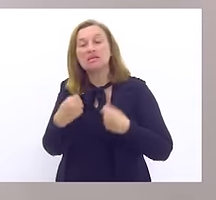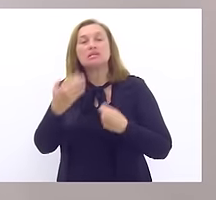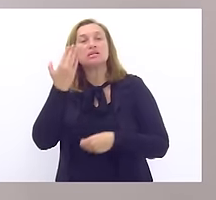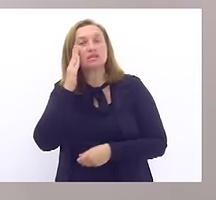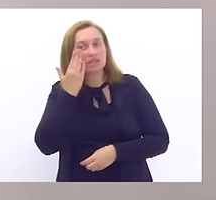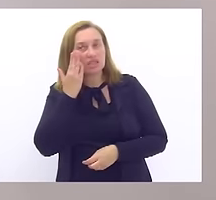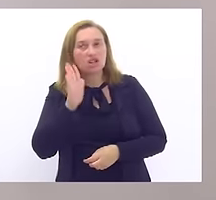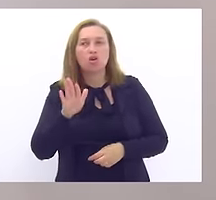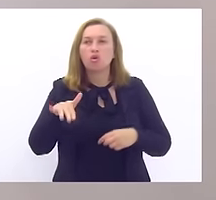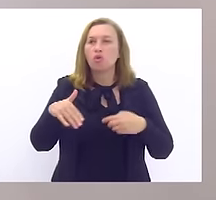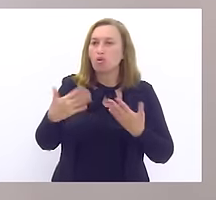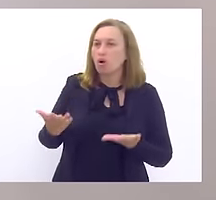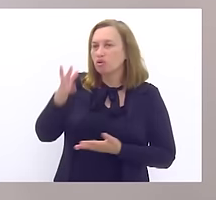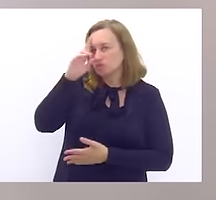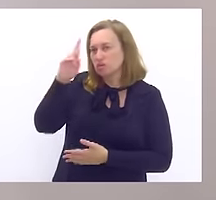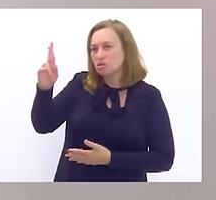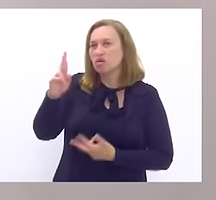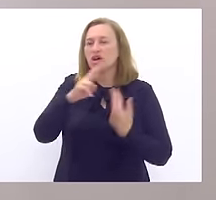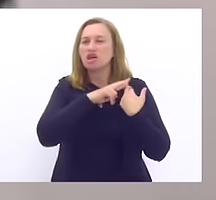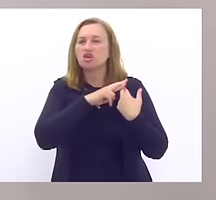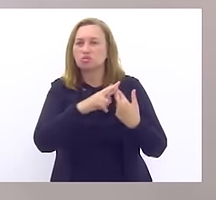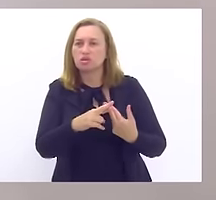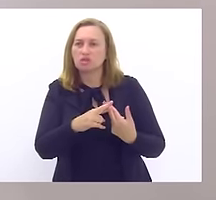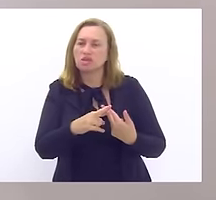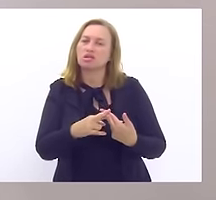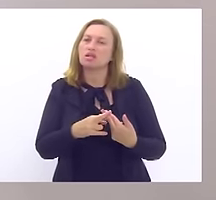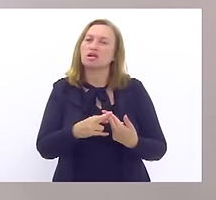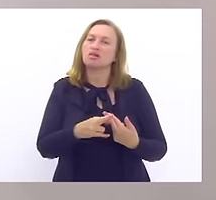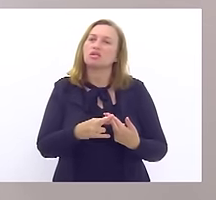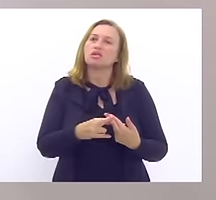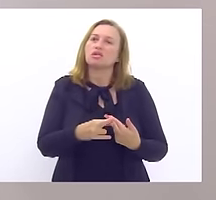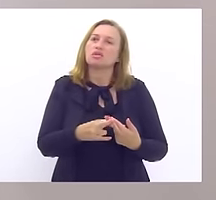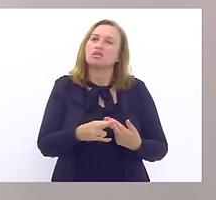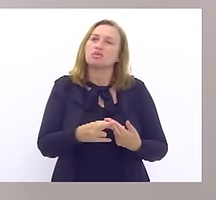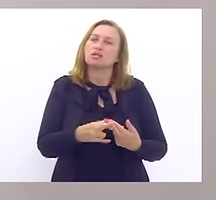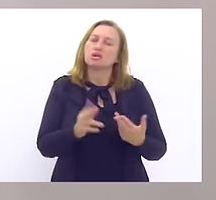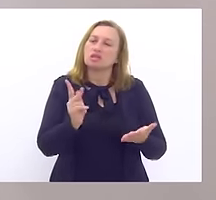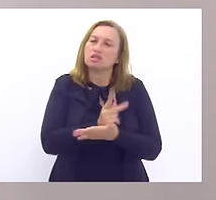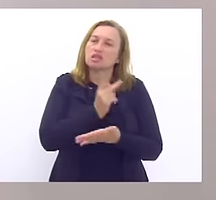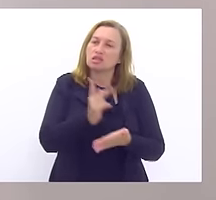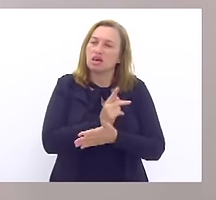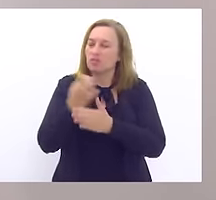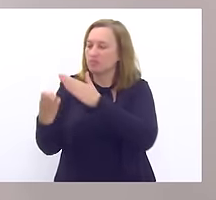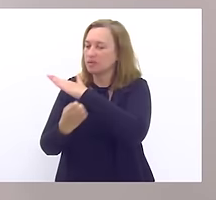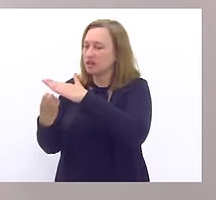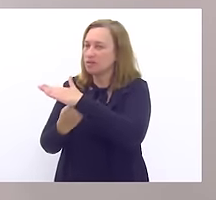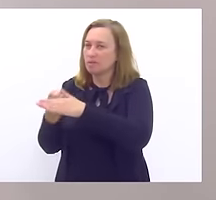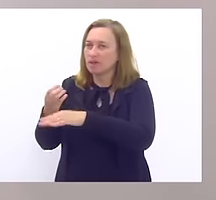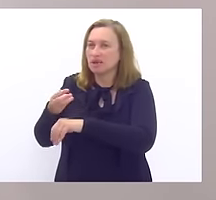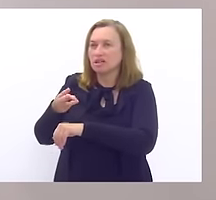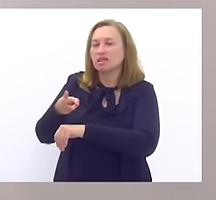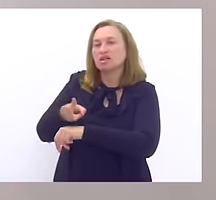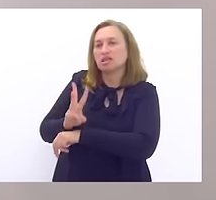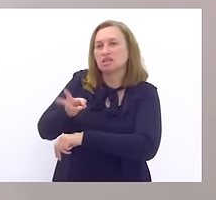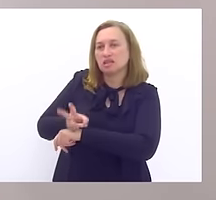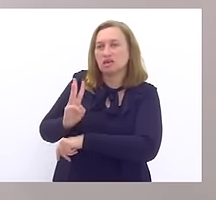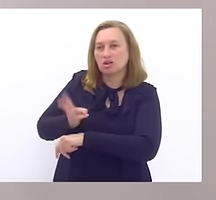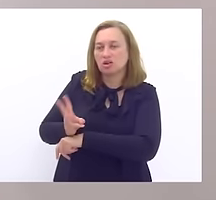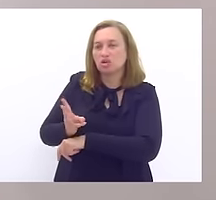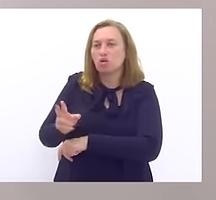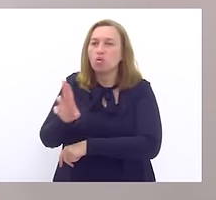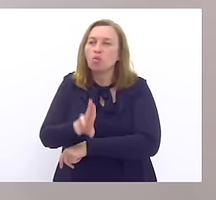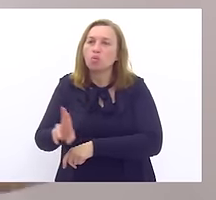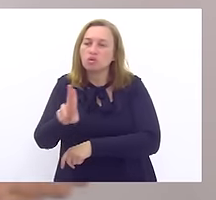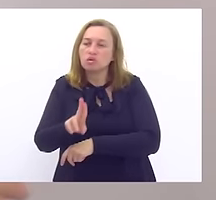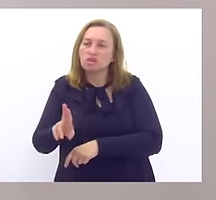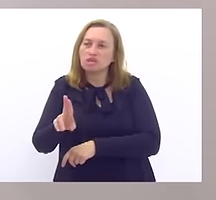Qual dos Senhores é o responsável por essa crescença que são empresas terceirizadas quaternizadas usando o lacre do